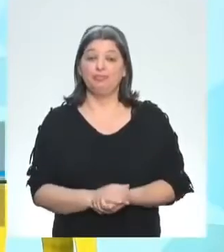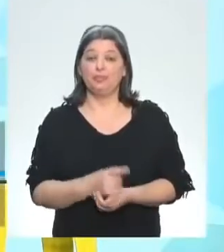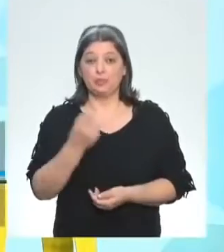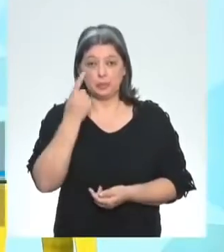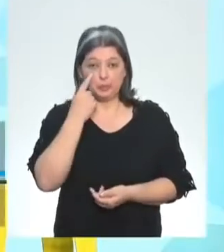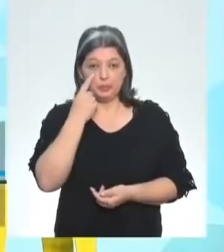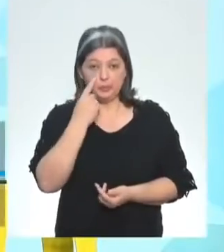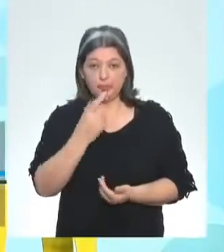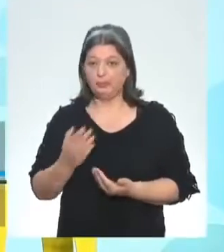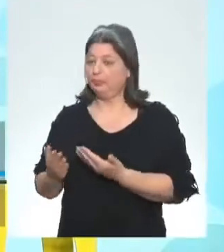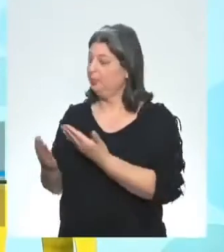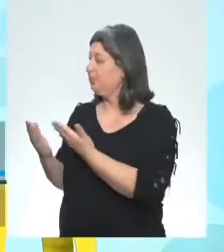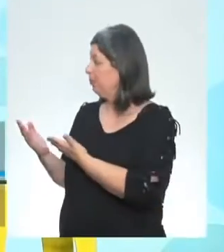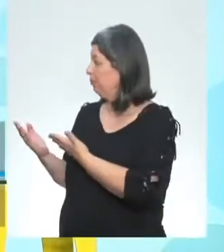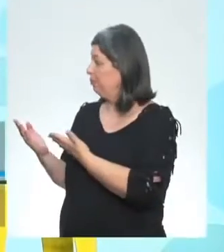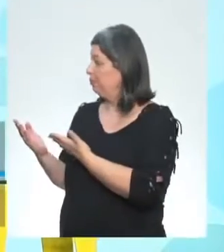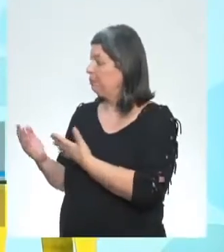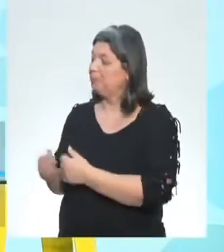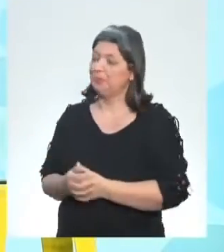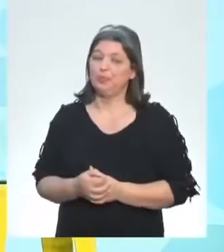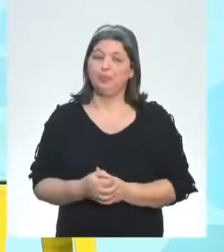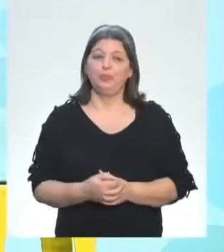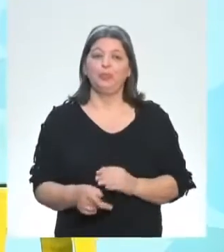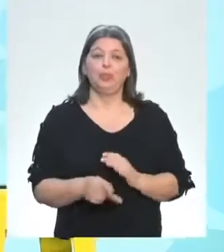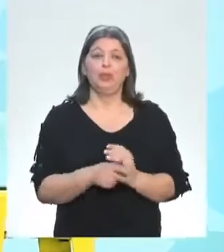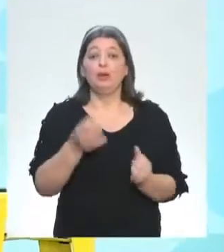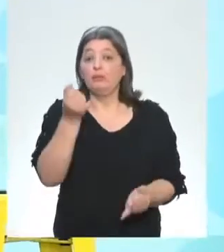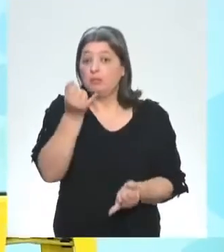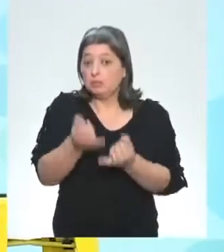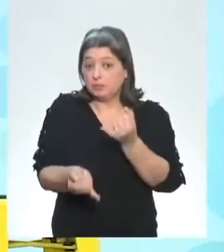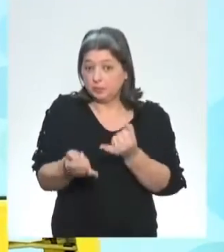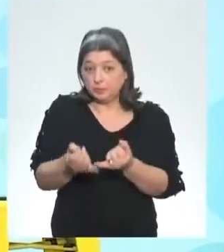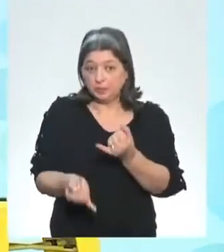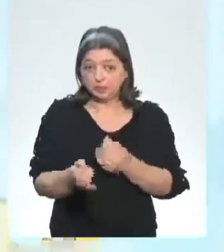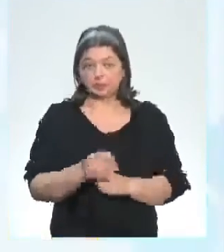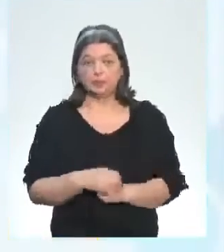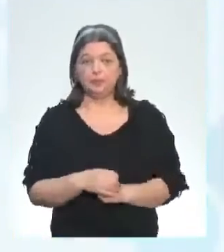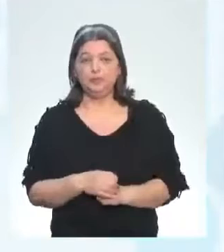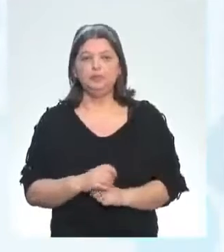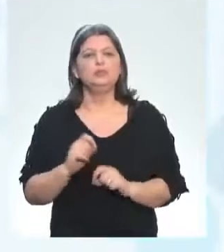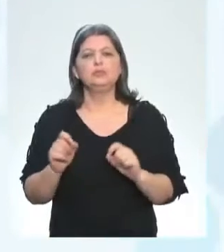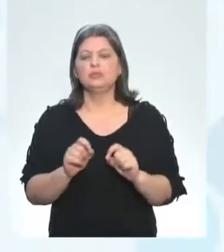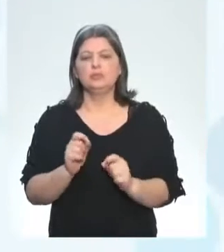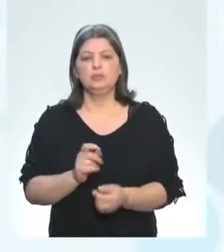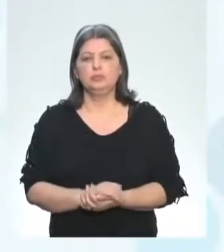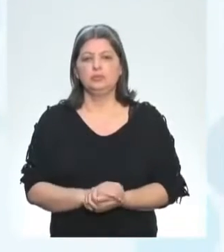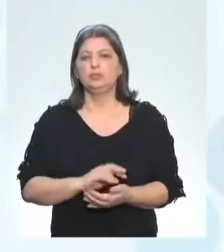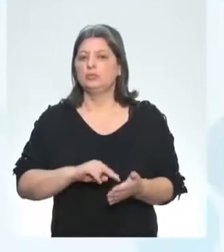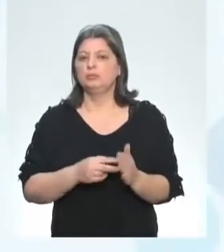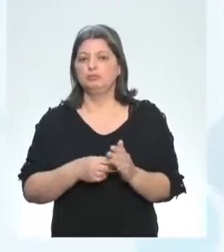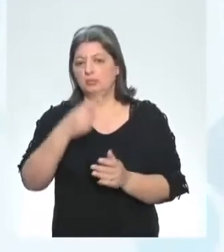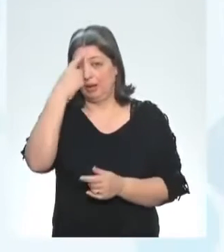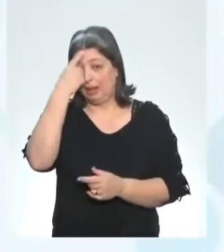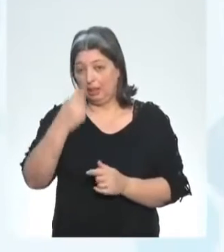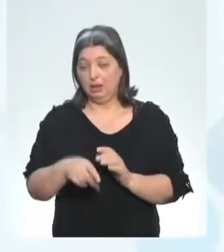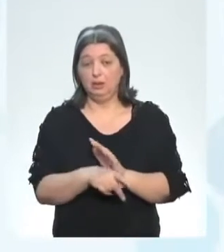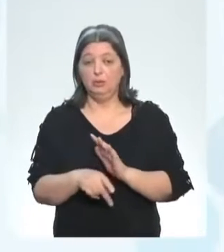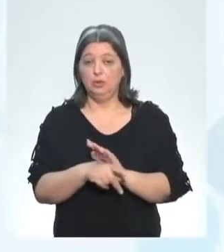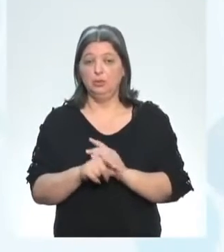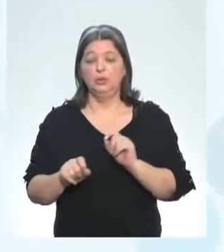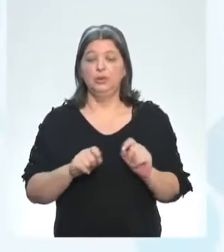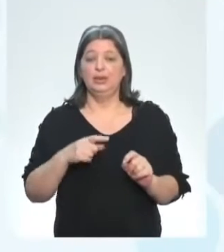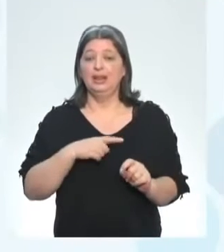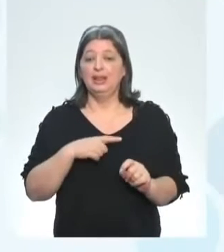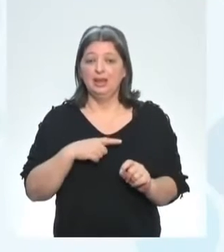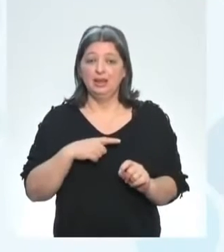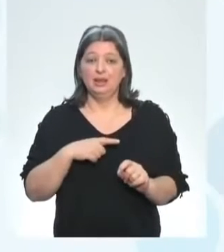na nossa telinha, nós vamos falar agora sobre casos de semelhança. O caso de semelhança é aquela ideia que a gente tem de